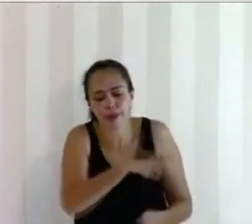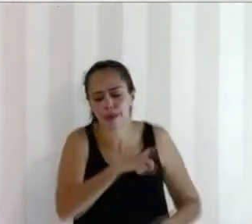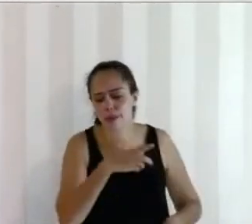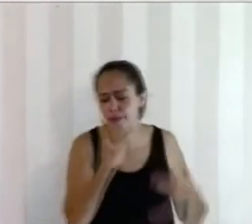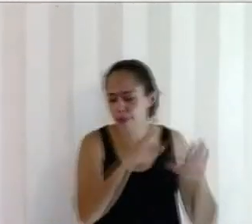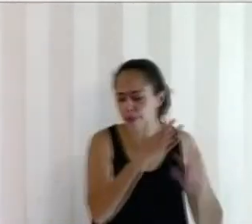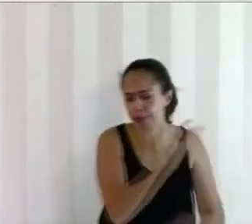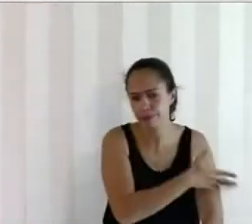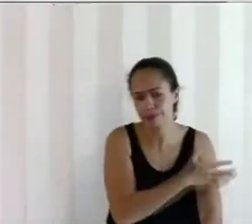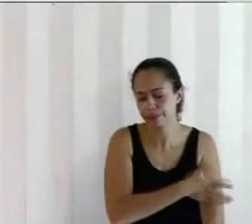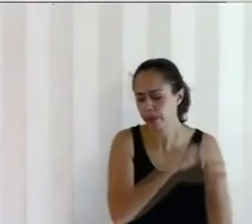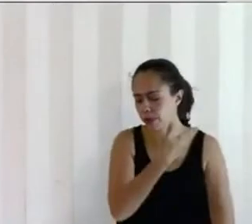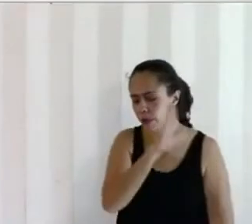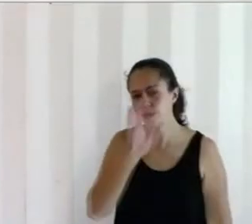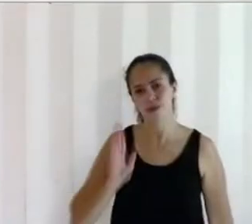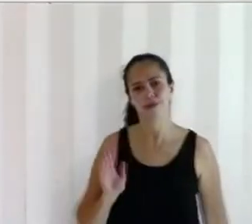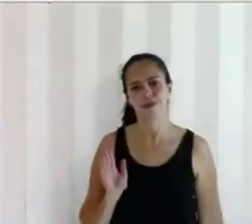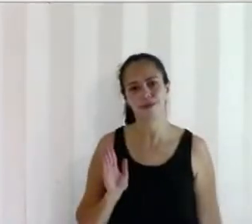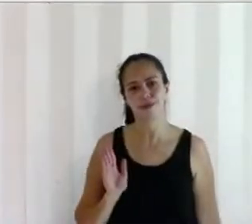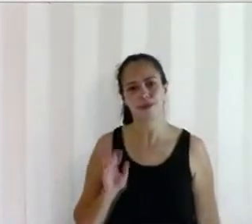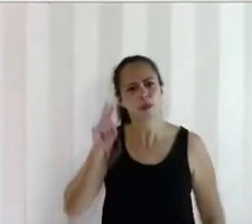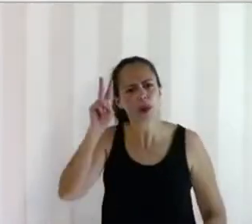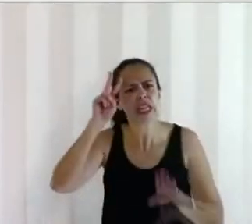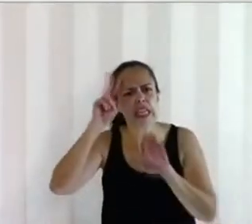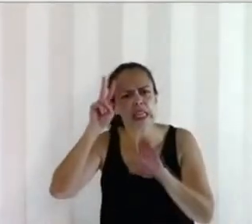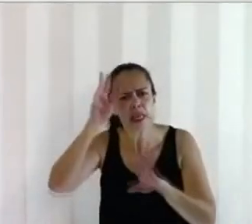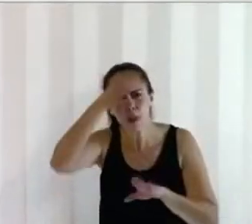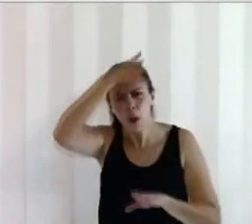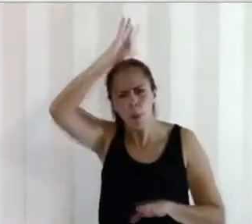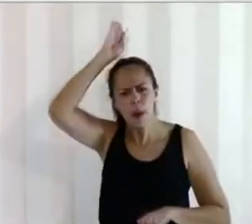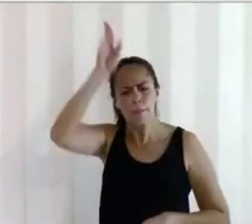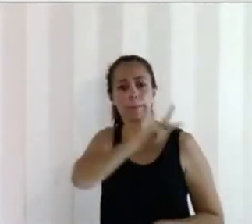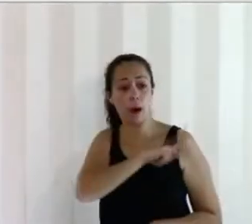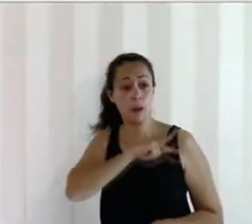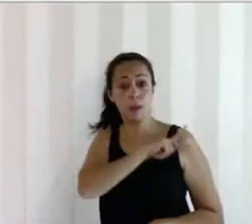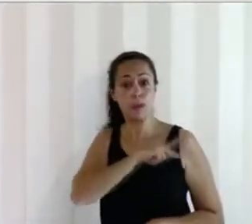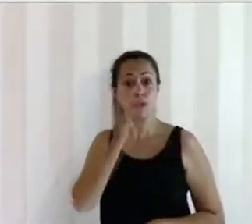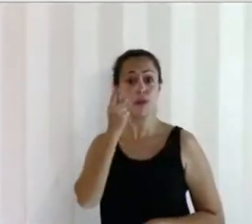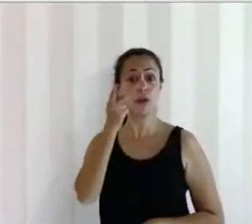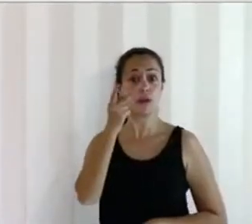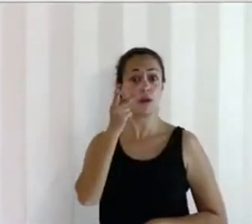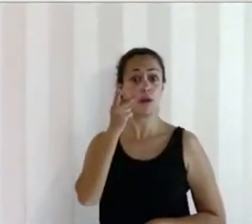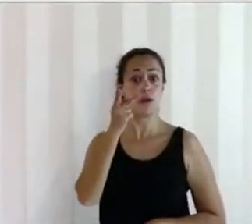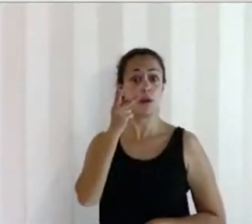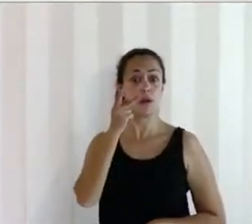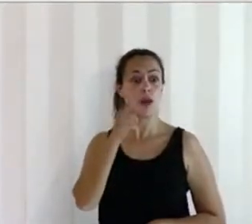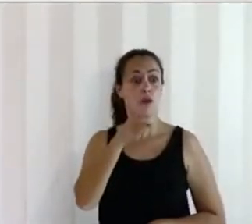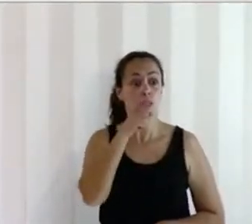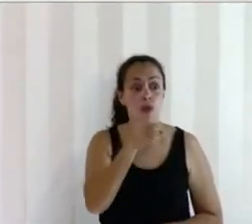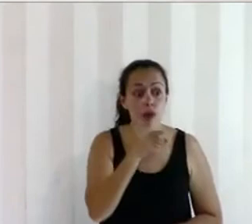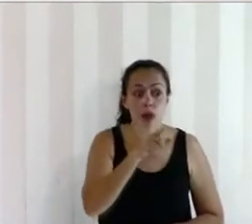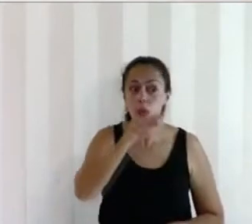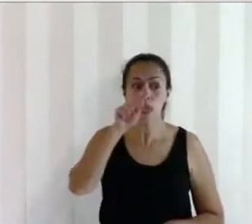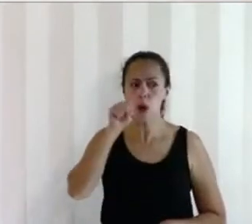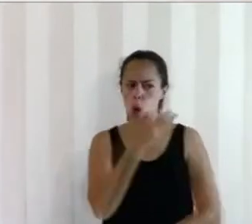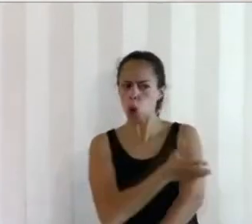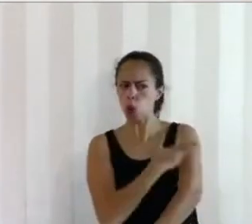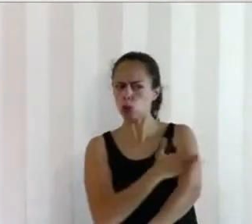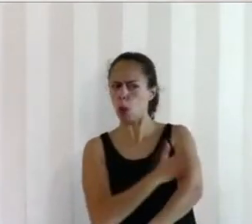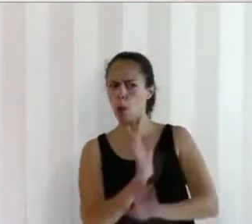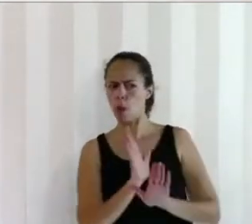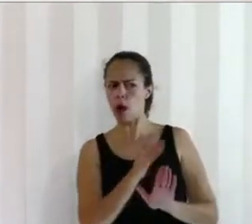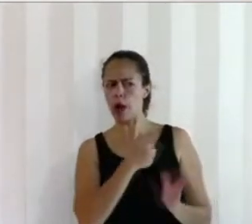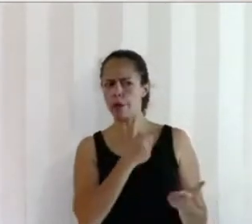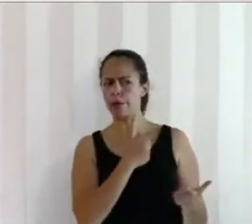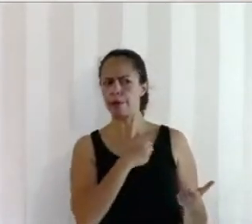se conformar a este século. Não vos conformeis a este século. Quando eu, como